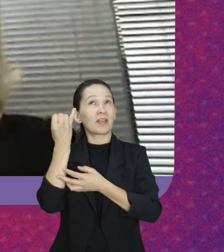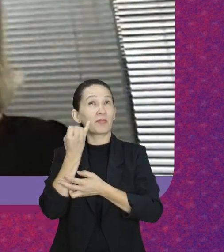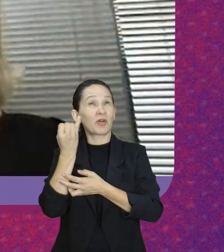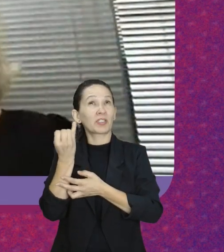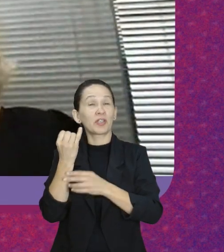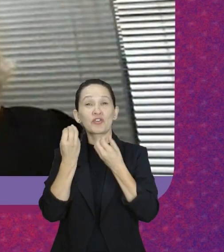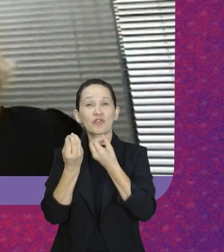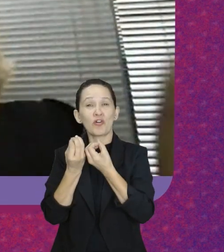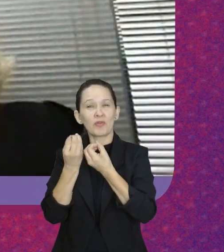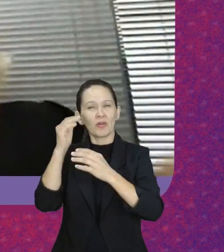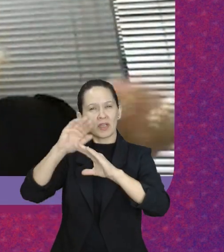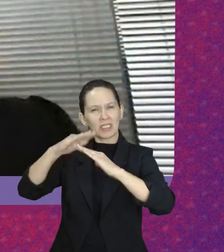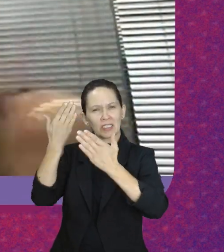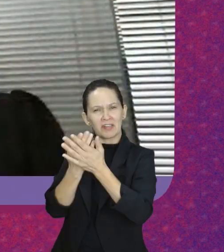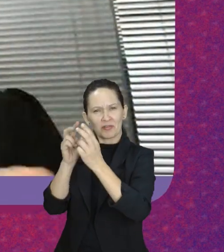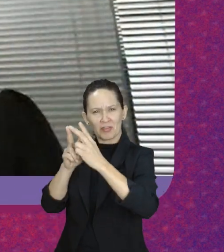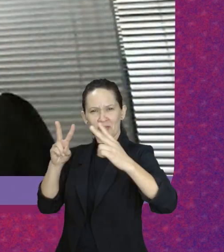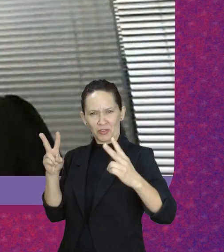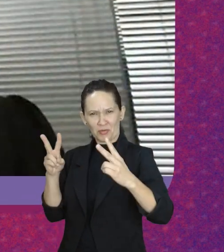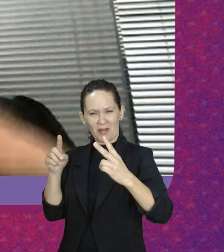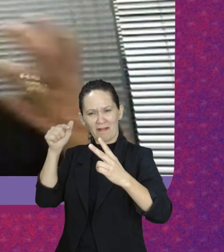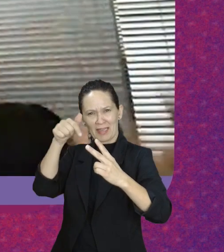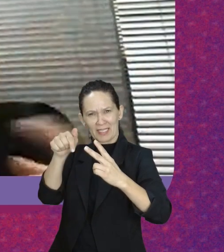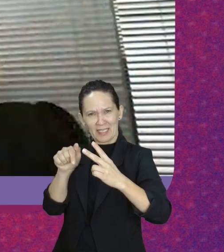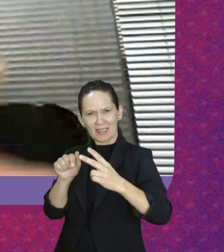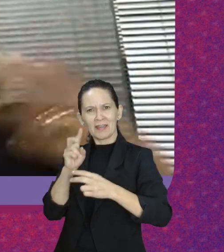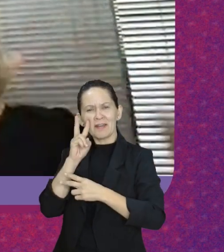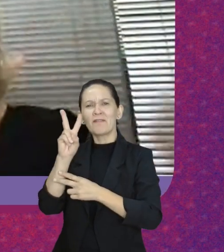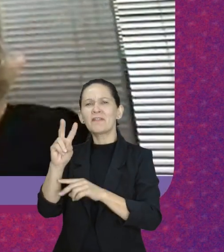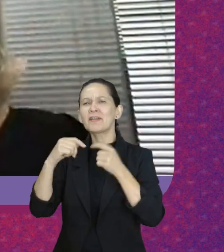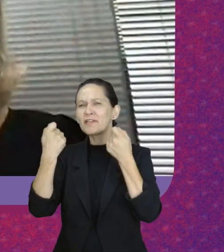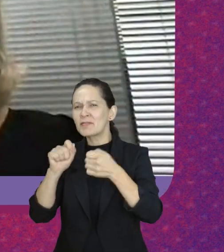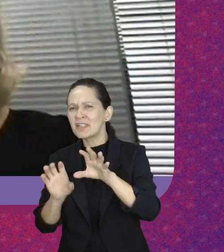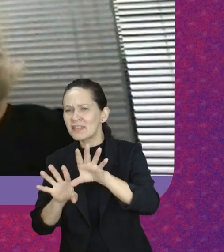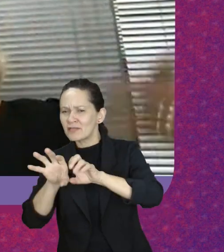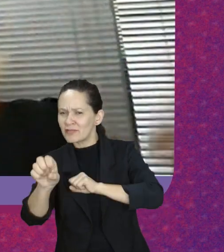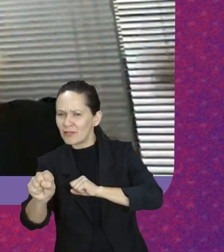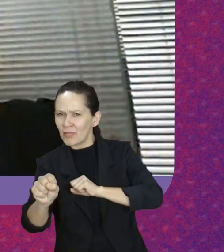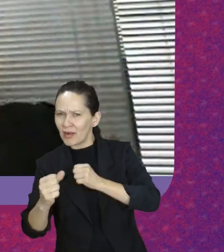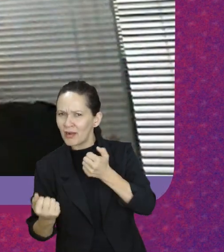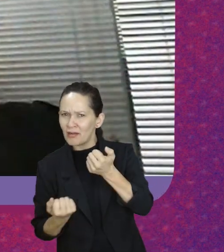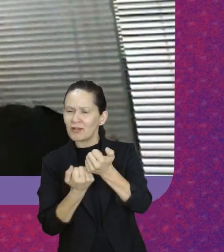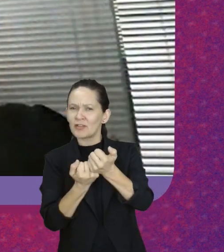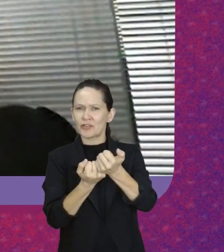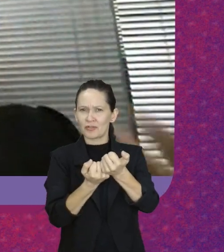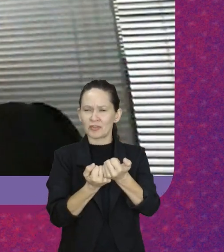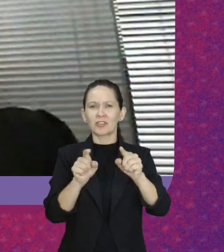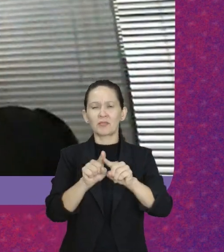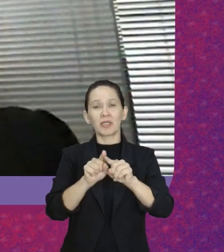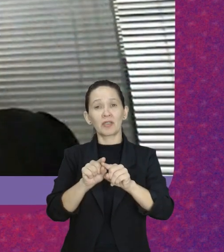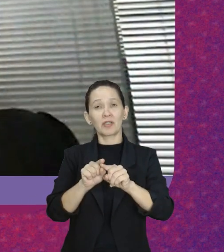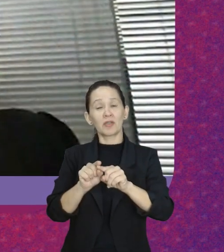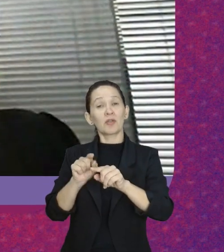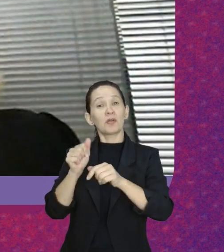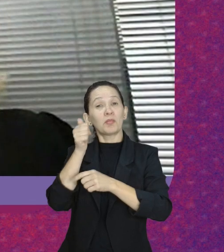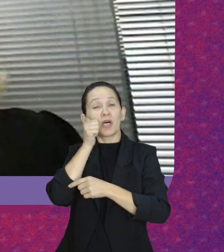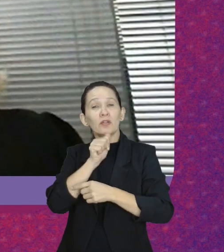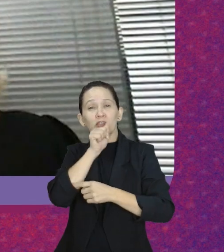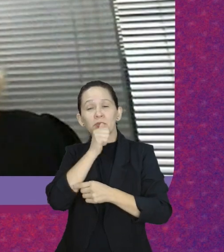também prevê, né, formação e pagamento de uma espécie de salário, de um auxílio, para tutores e pais que optarem por